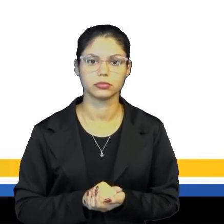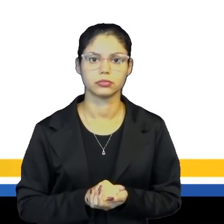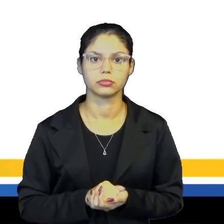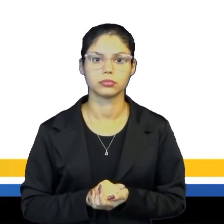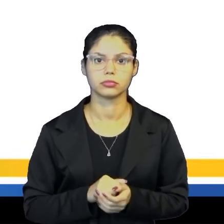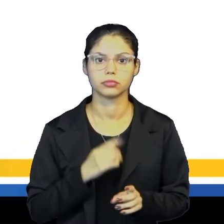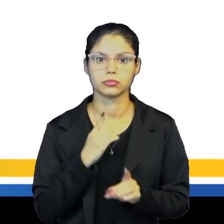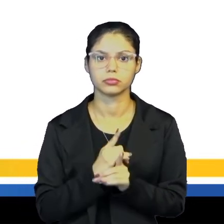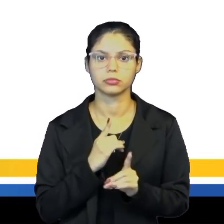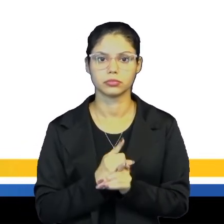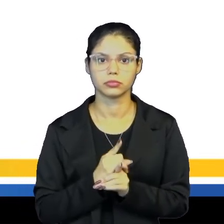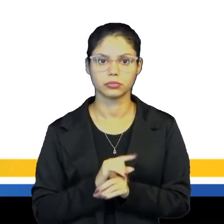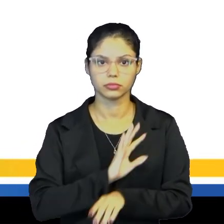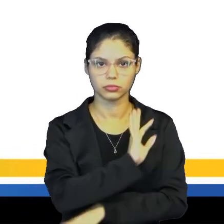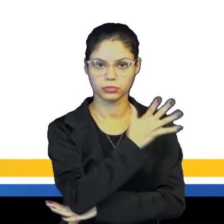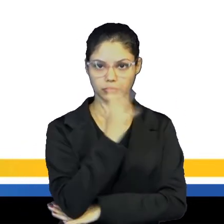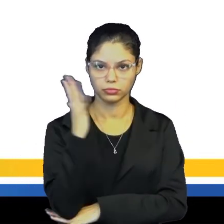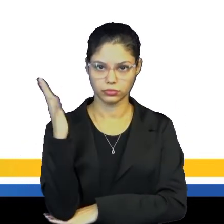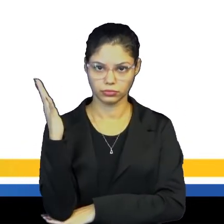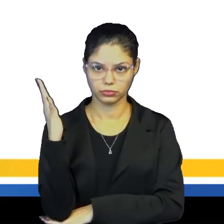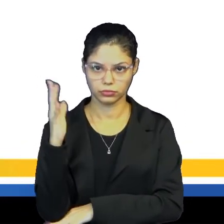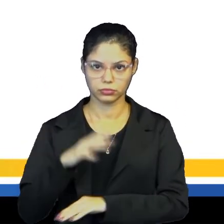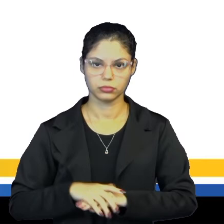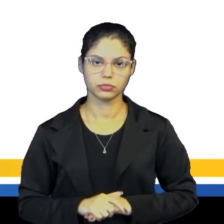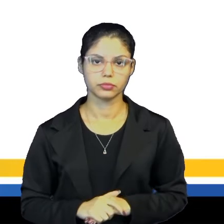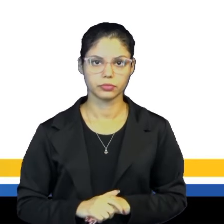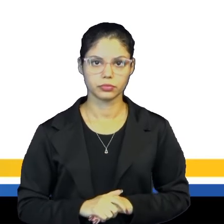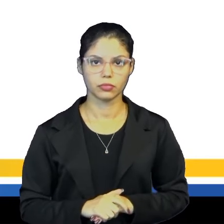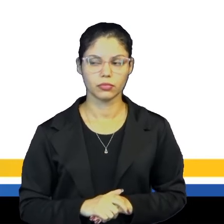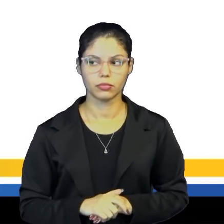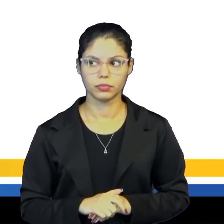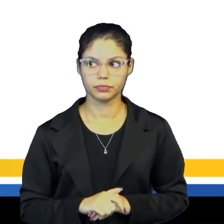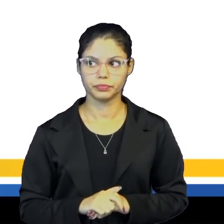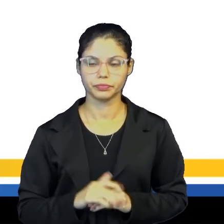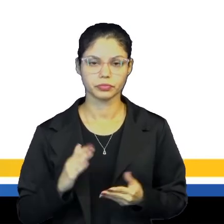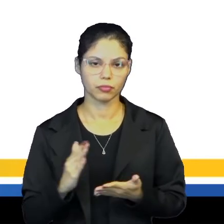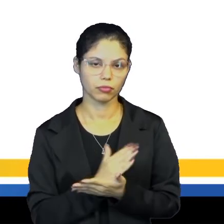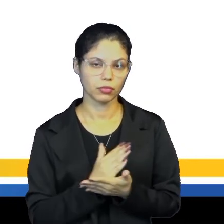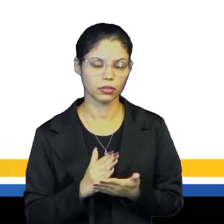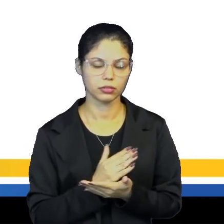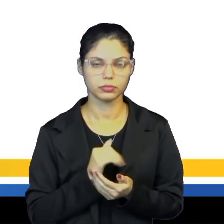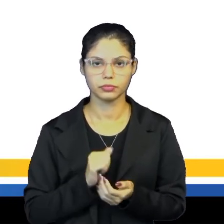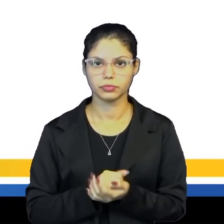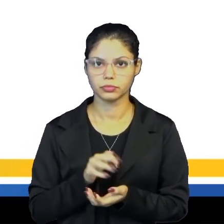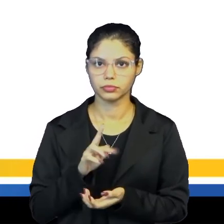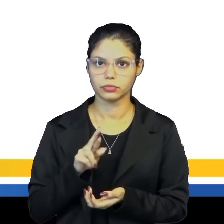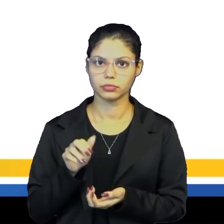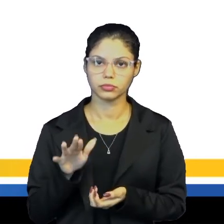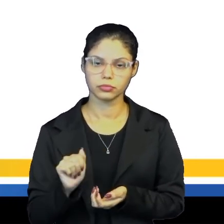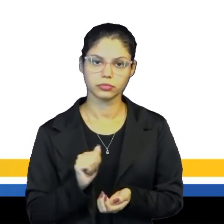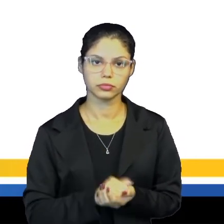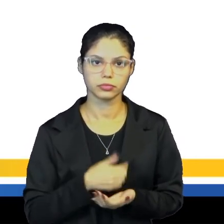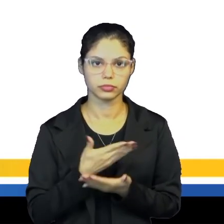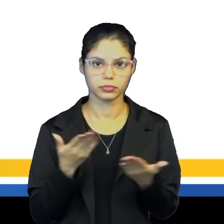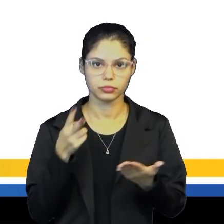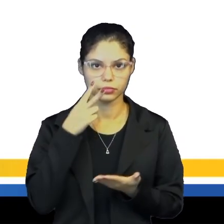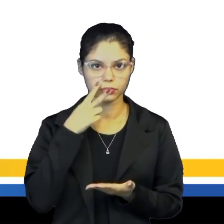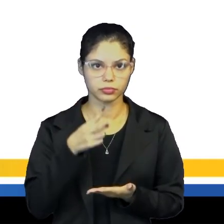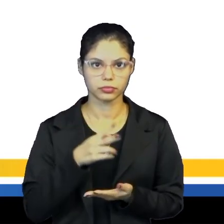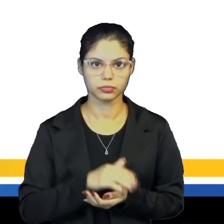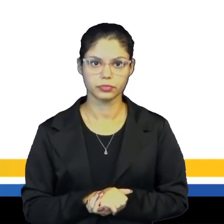mais encontradas na natureza. Beleza? Algumas formas de textura para vocês